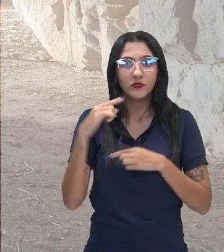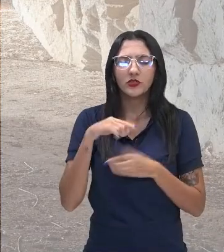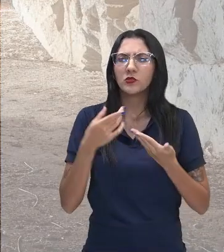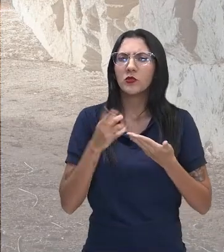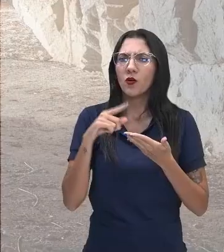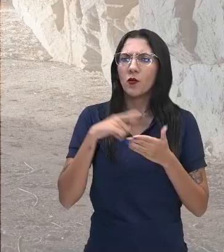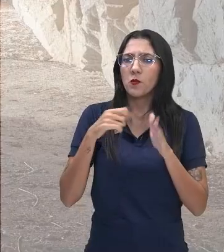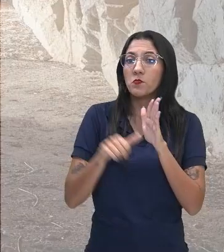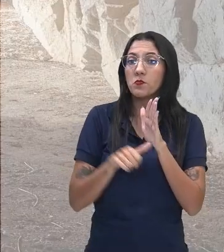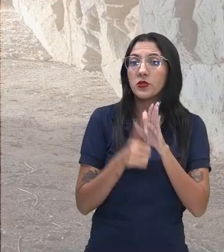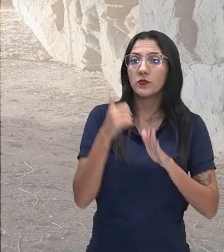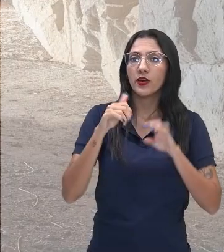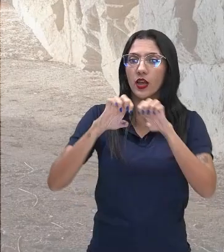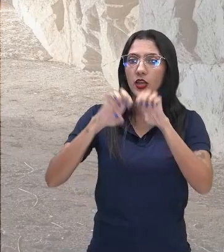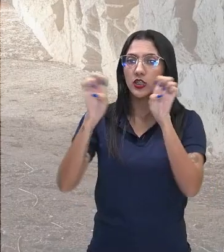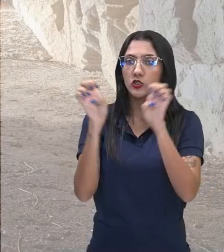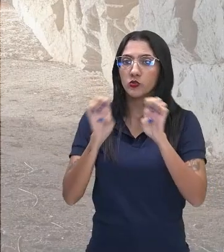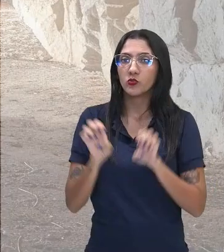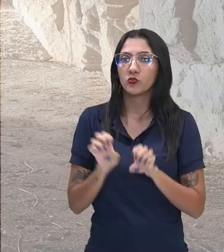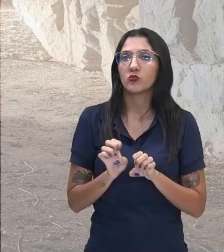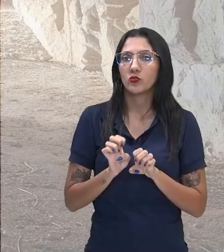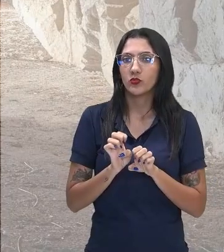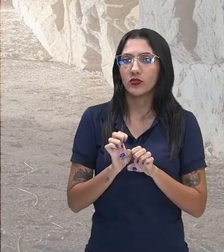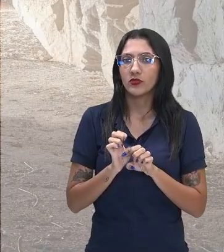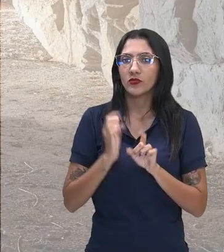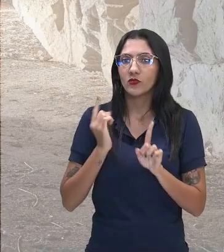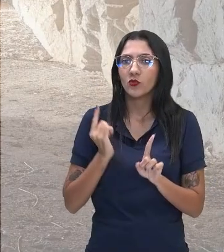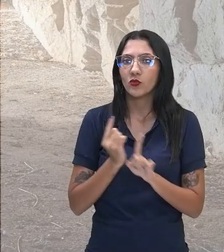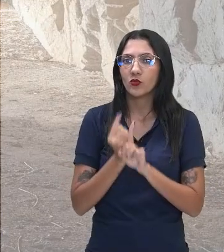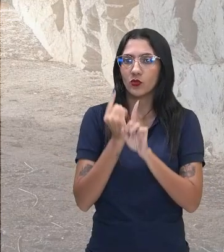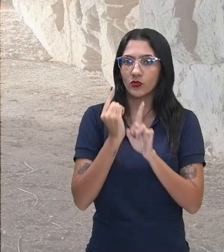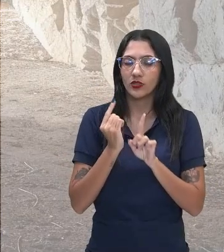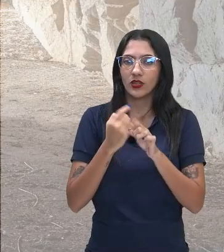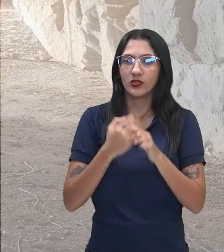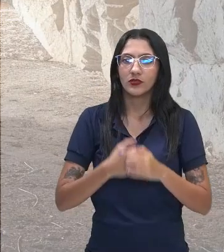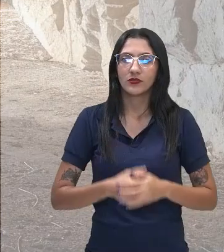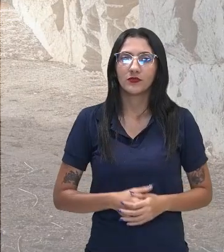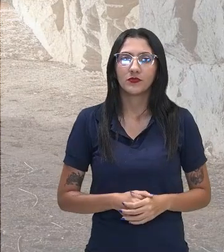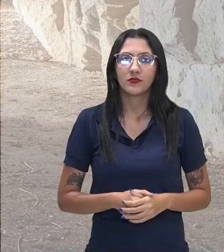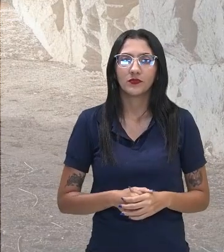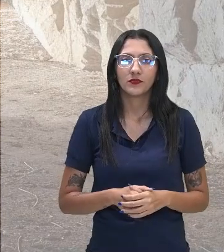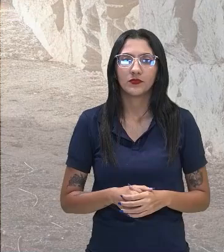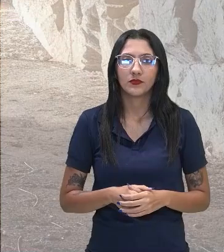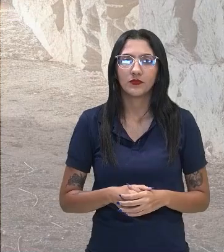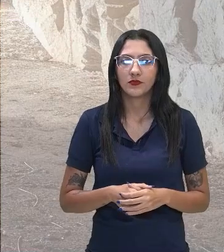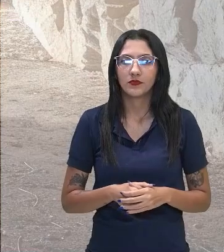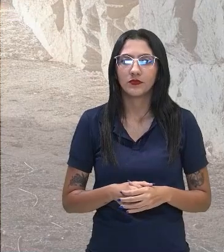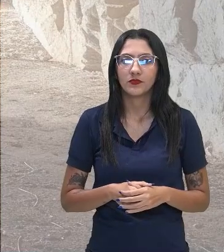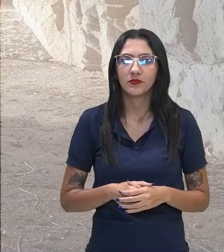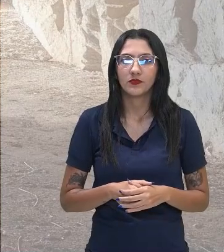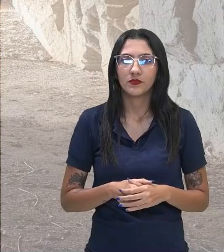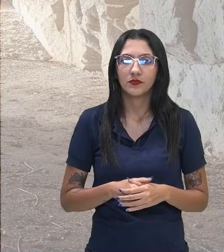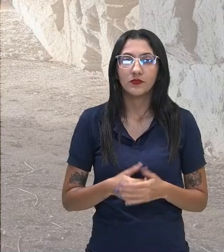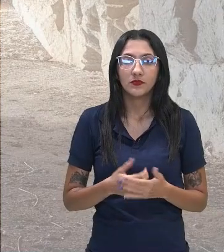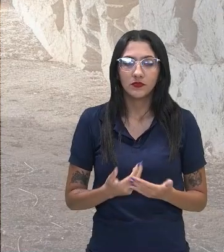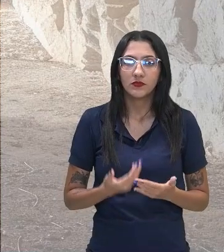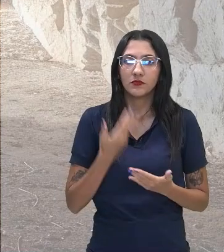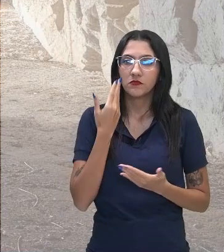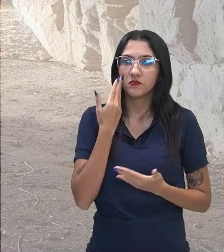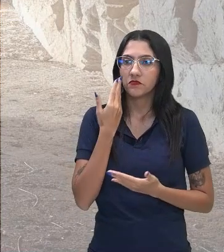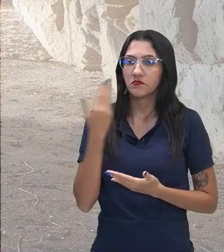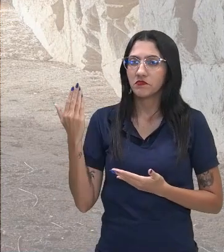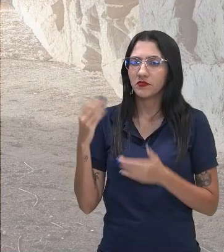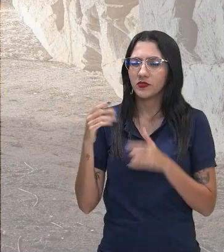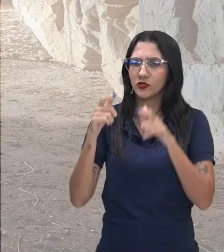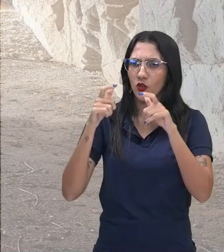encontrada na humanidade. Vamos, como vocês estão vendo, estou aqui, certo? Nessa caverna,